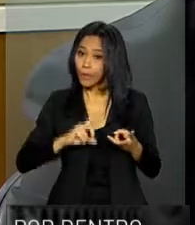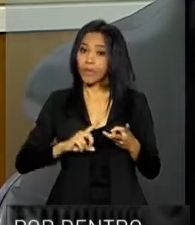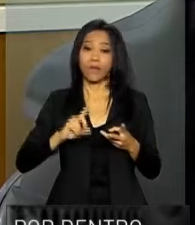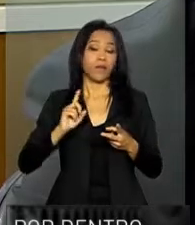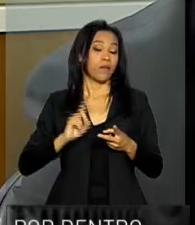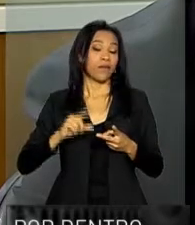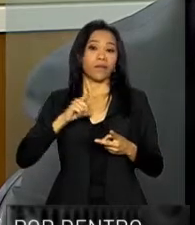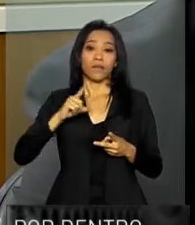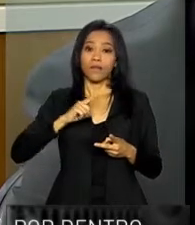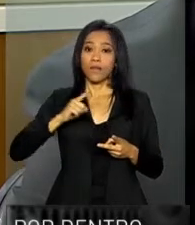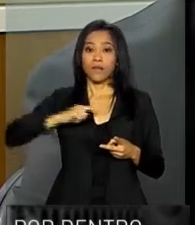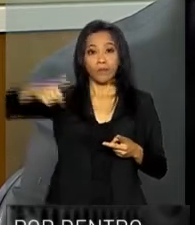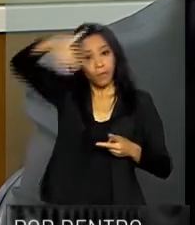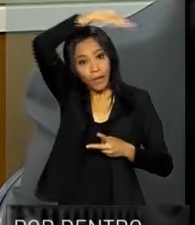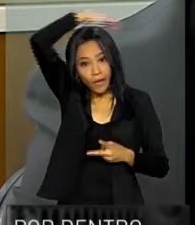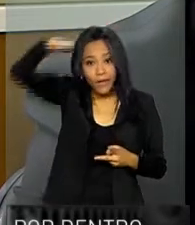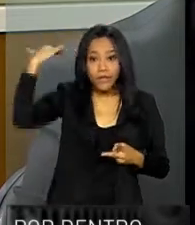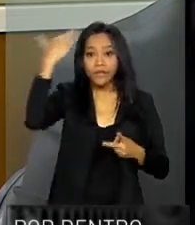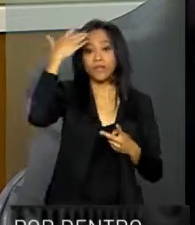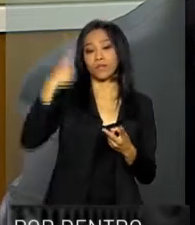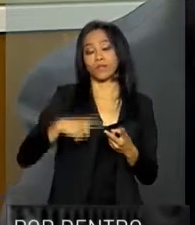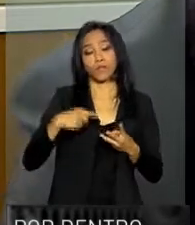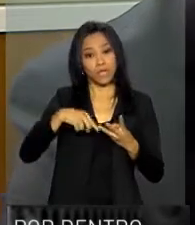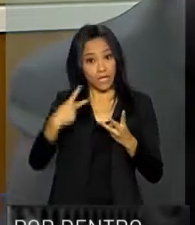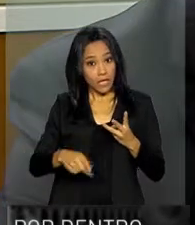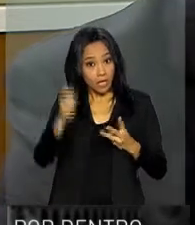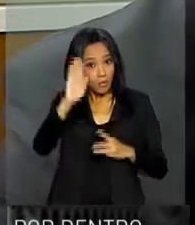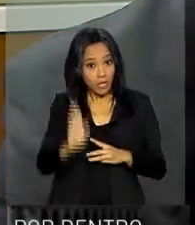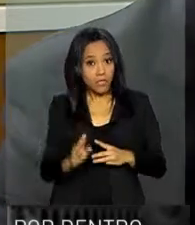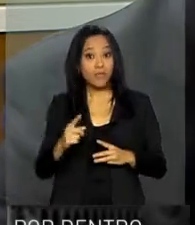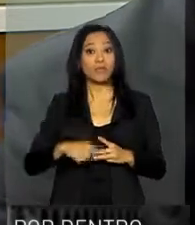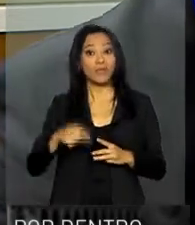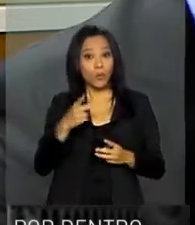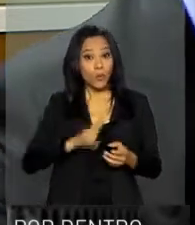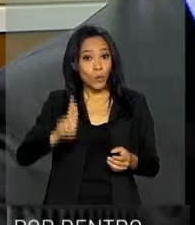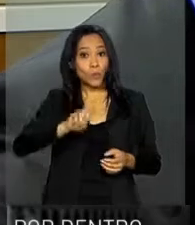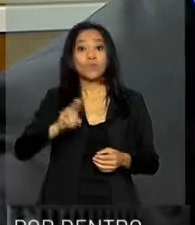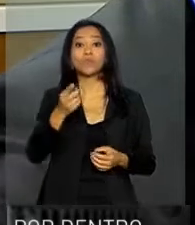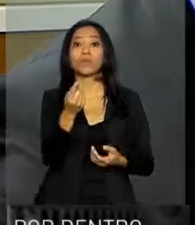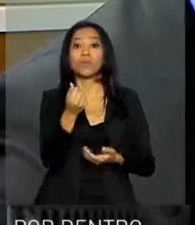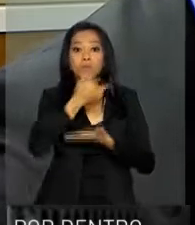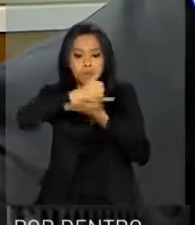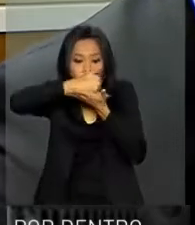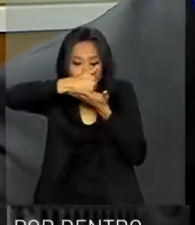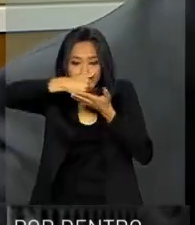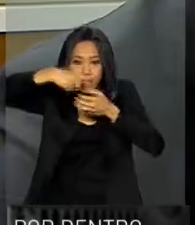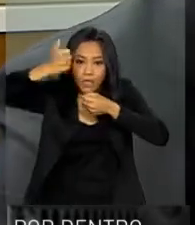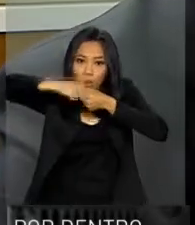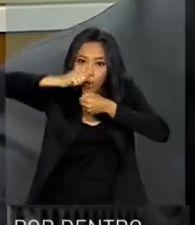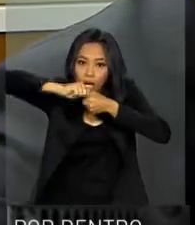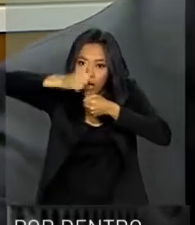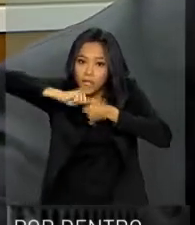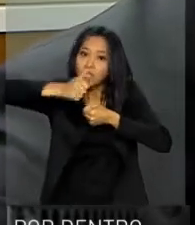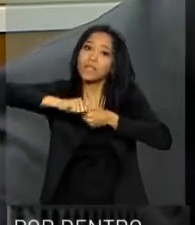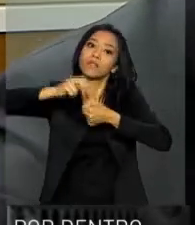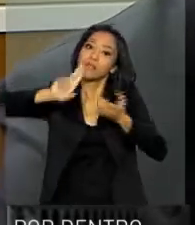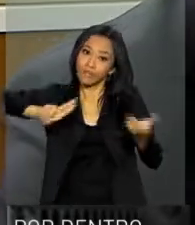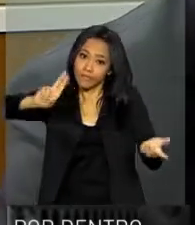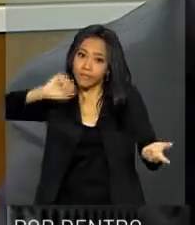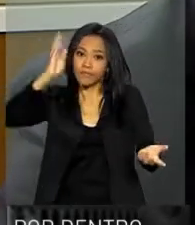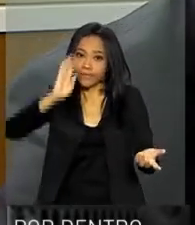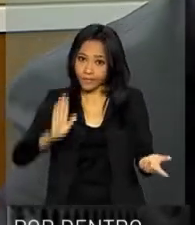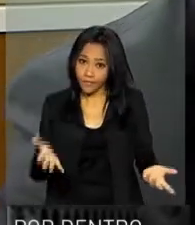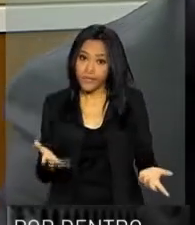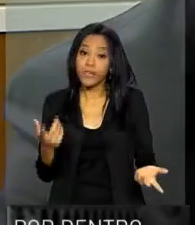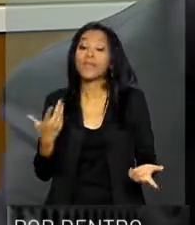brasil hoje está com a posição do seu maior consumidor mundial de crack segundo maior consumidor de cocaína é e o que o governo está